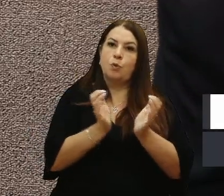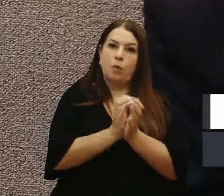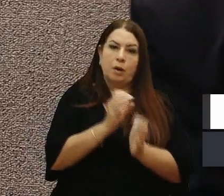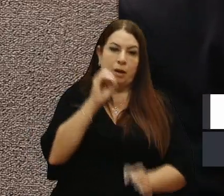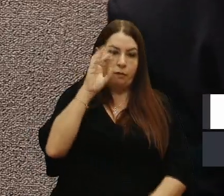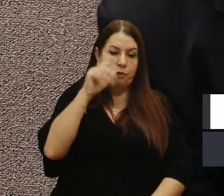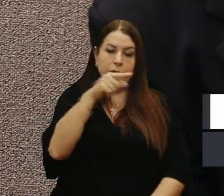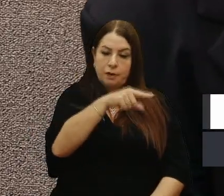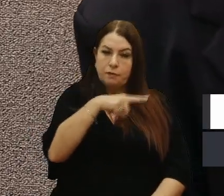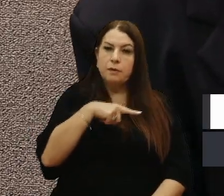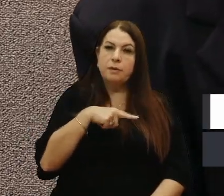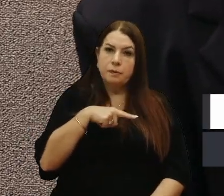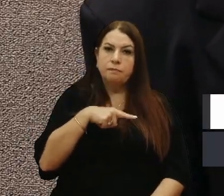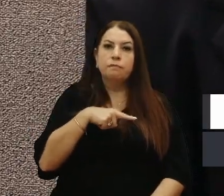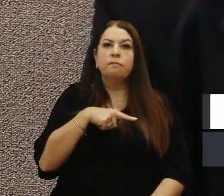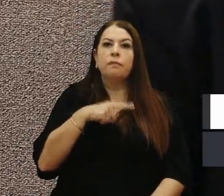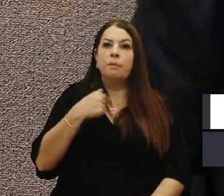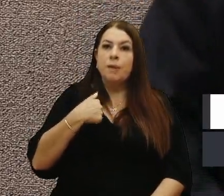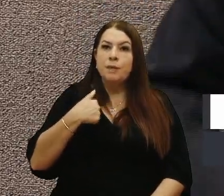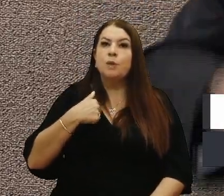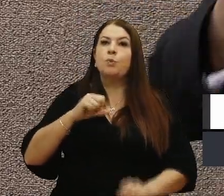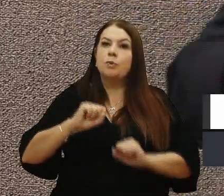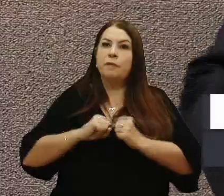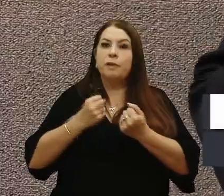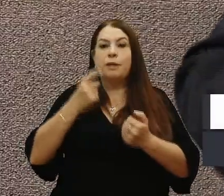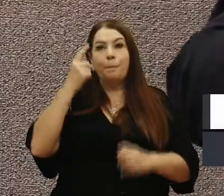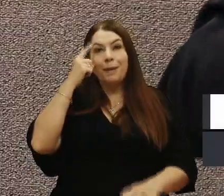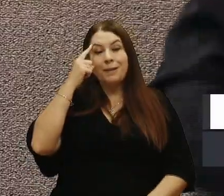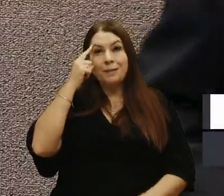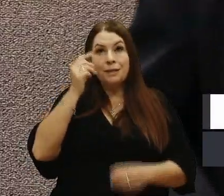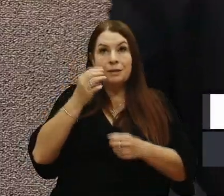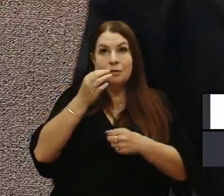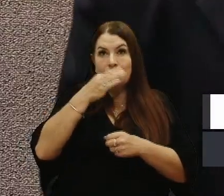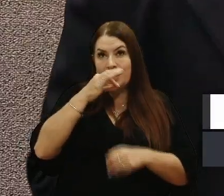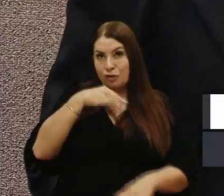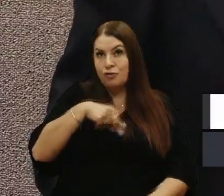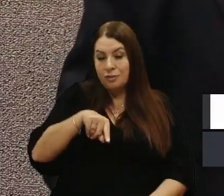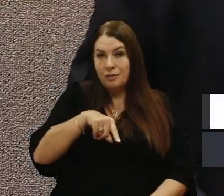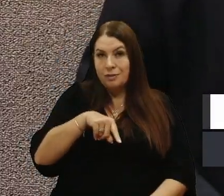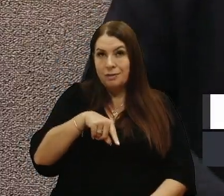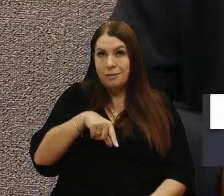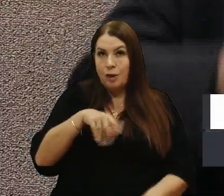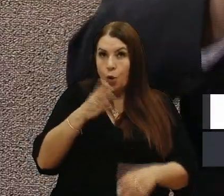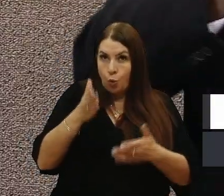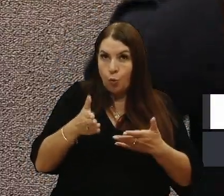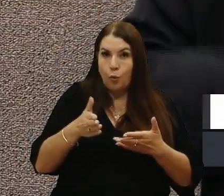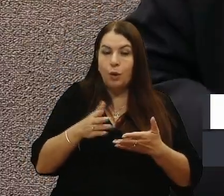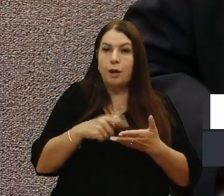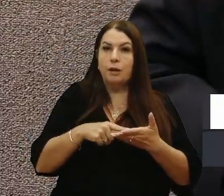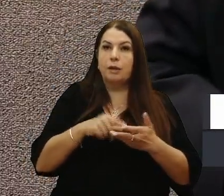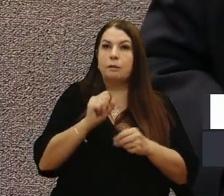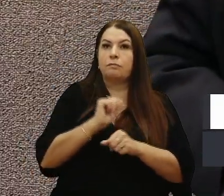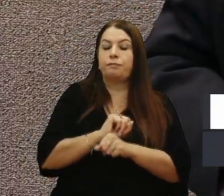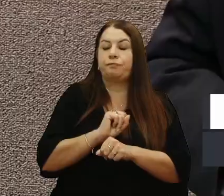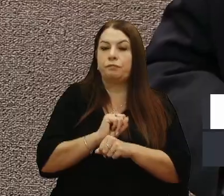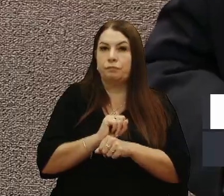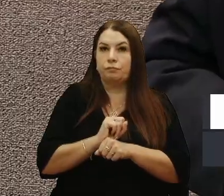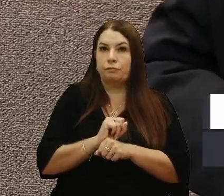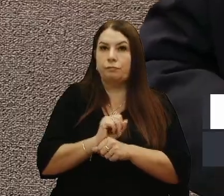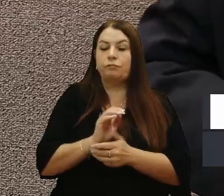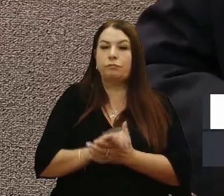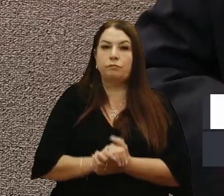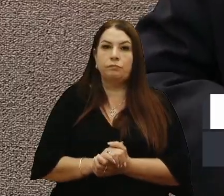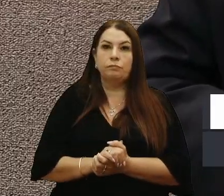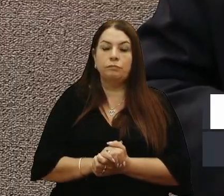lá, mas eu defendo aqui, pensando em Caxias de imediato, até esperarmos